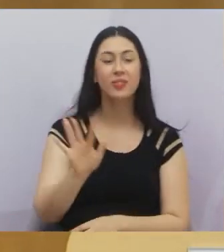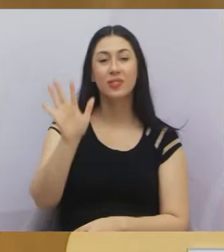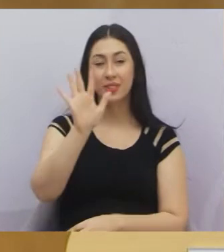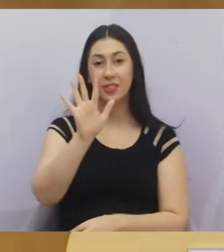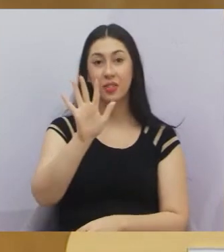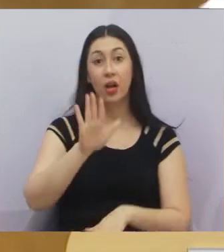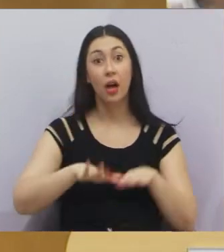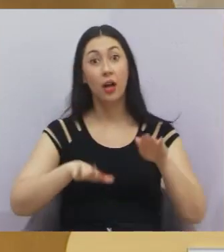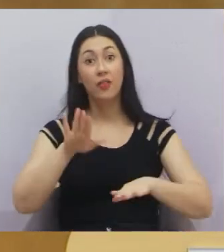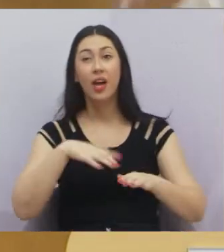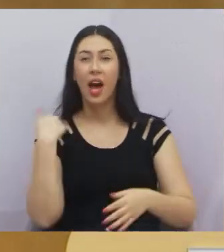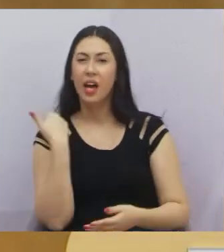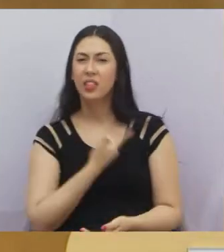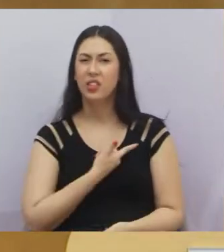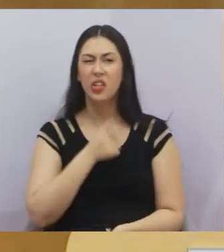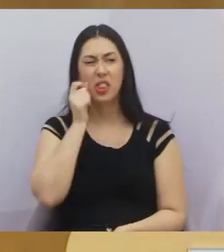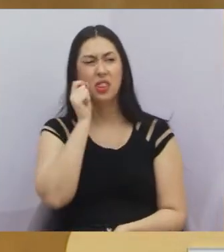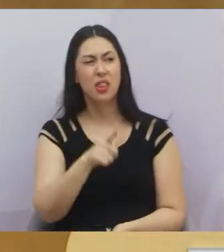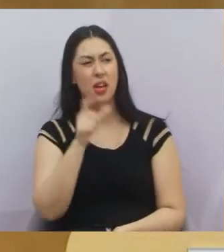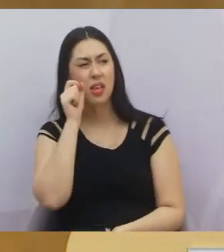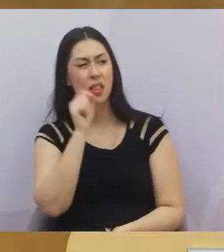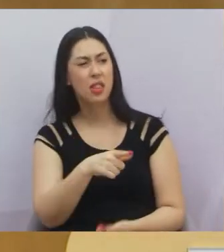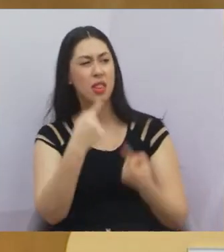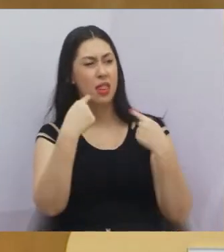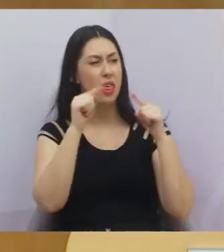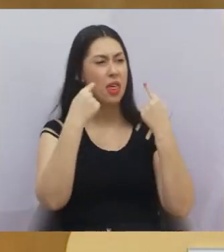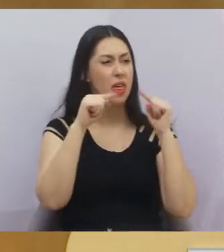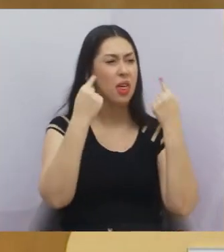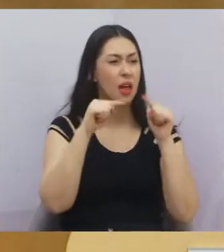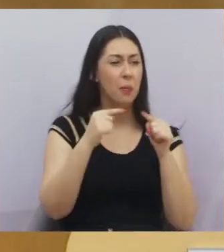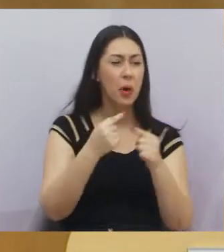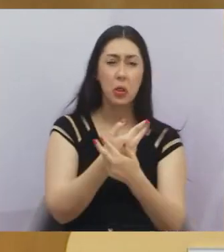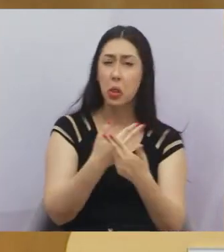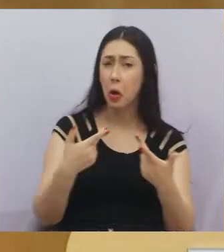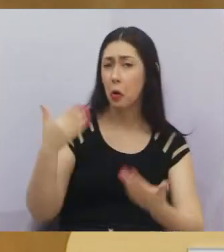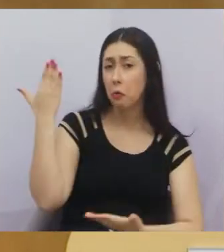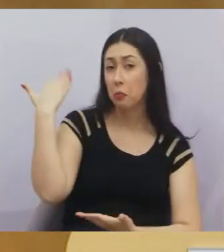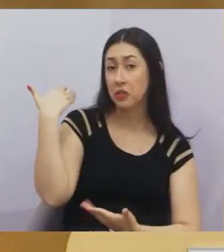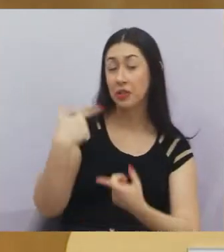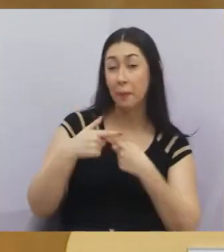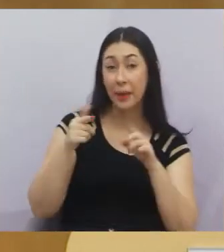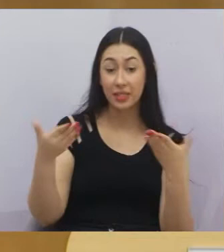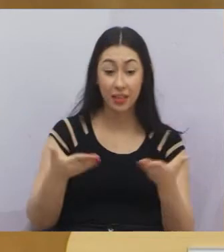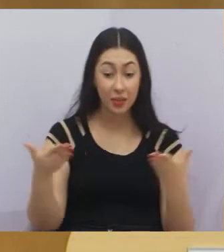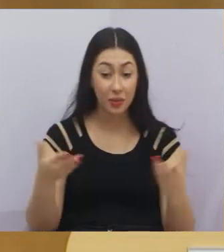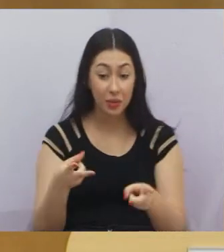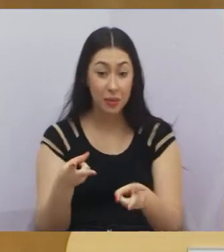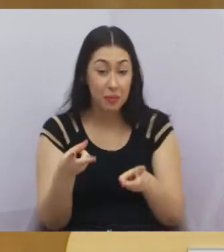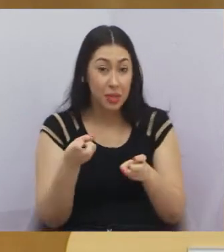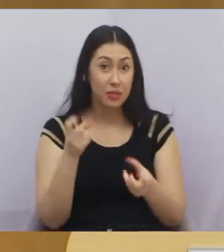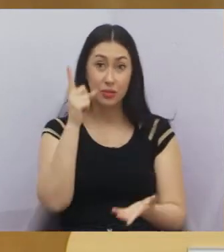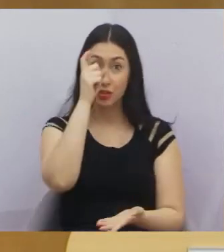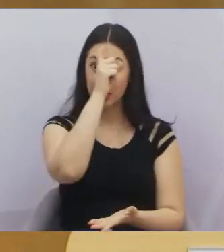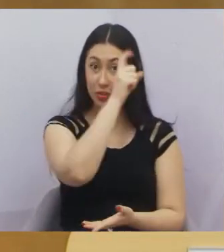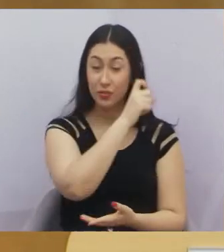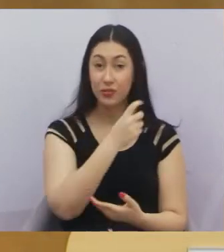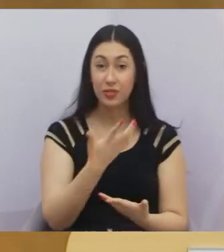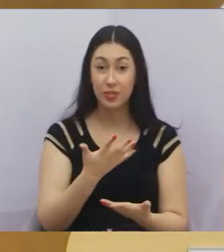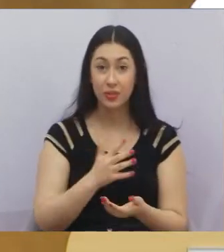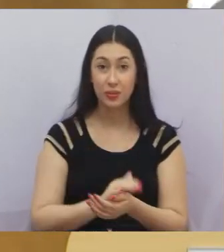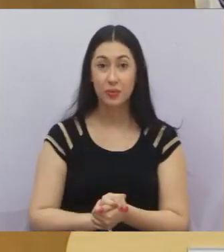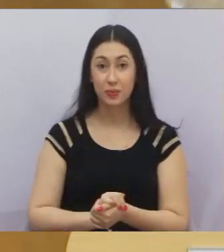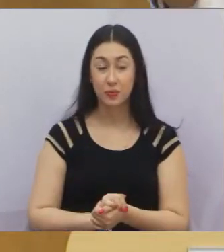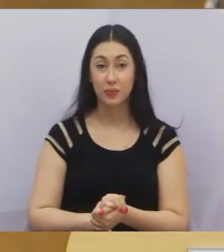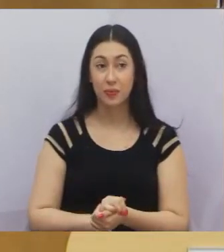E às vezes a gente critica, vereador Flavinho, muitas vezes, do que passou no passado, e hoje a gente está vendo essa dificuldade. Que